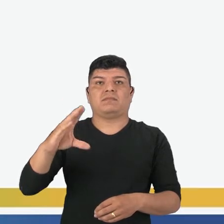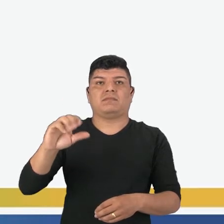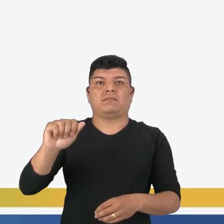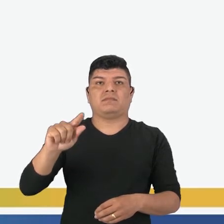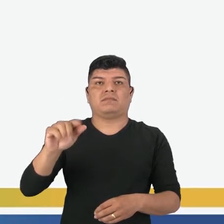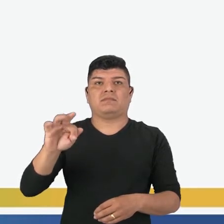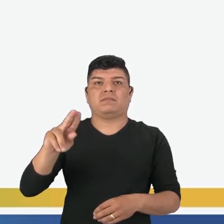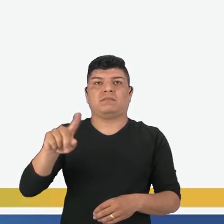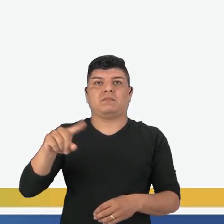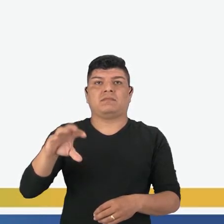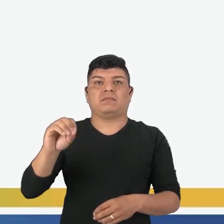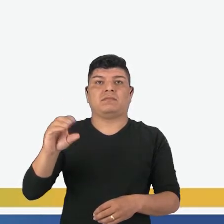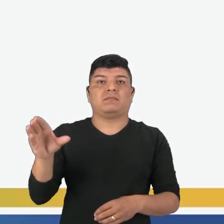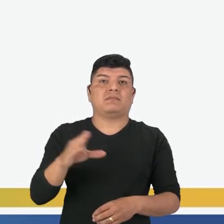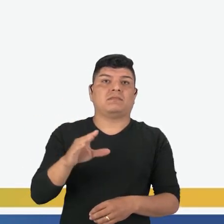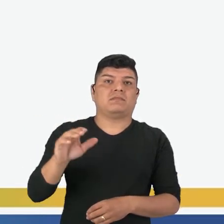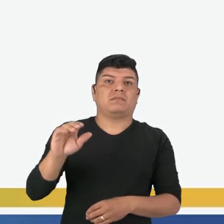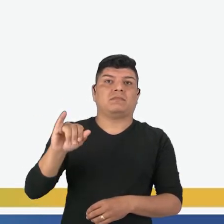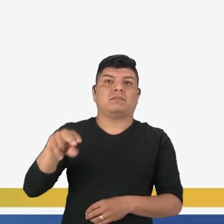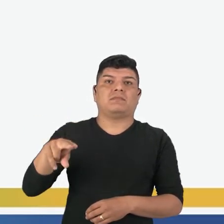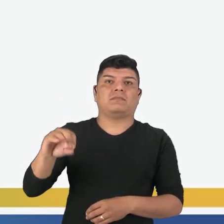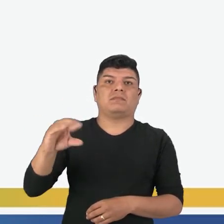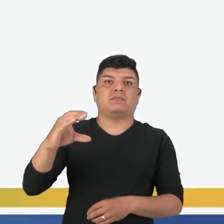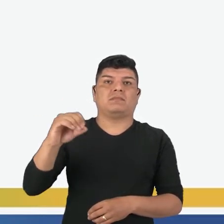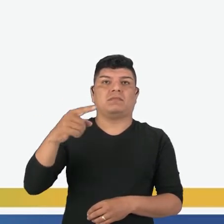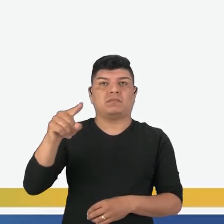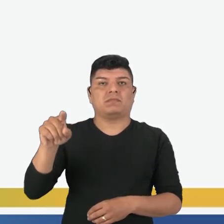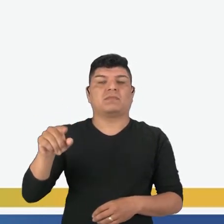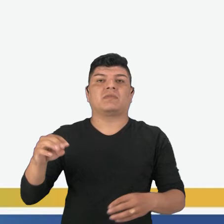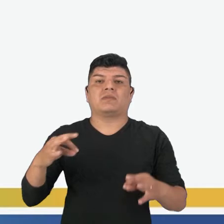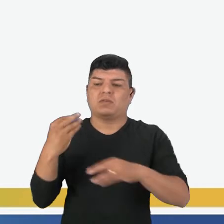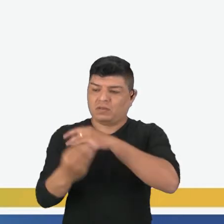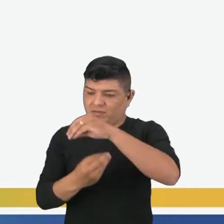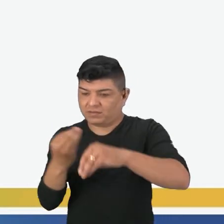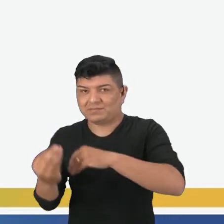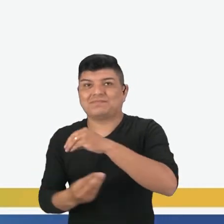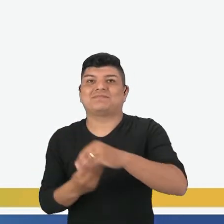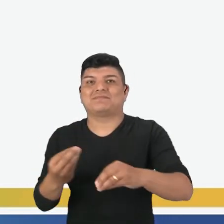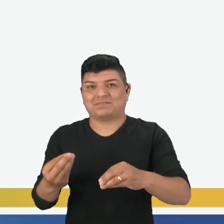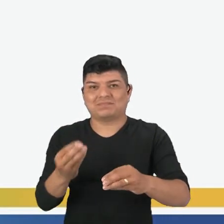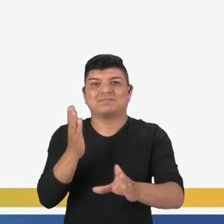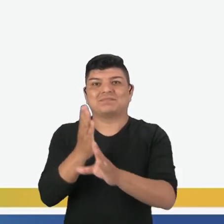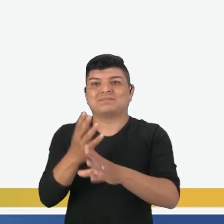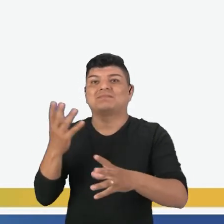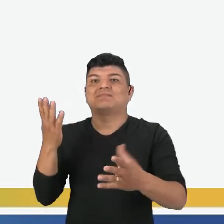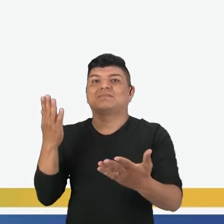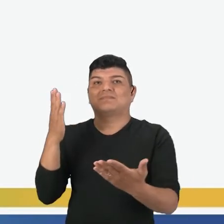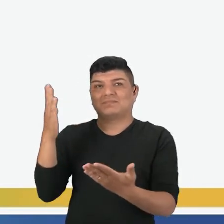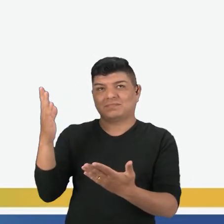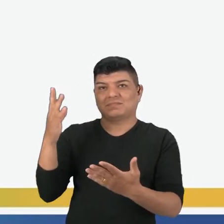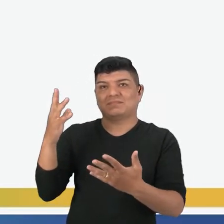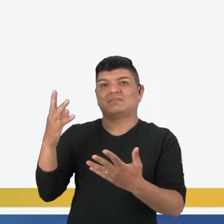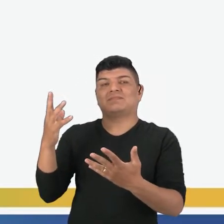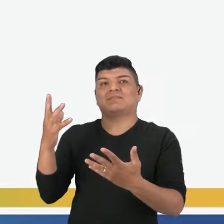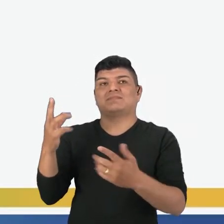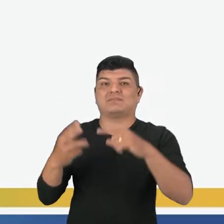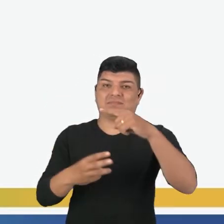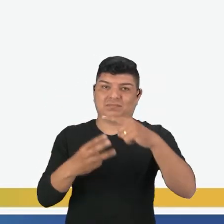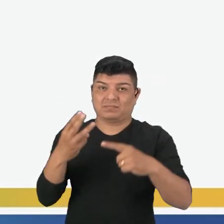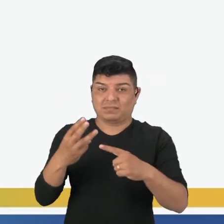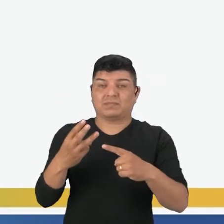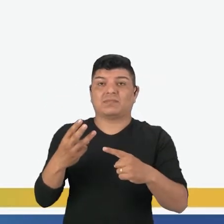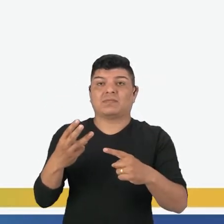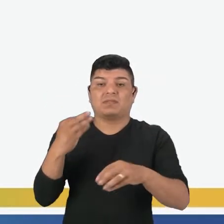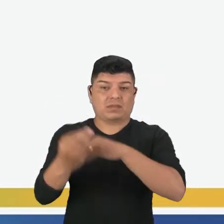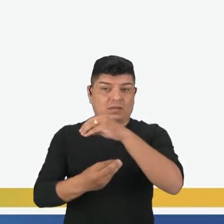cafusos. Esse gráficozinho mostra um pouquinho da mistura toda que deu essa etnia da população brasileira. Essa mistura